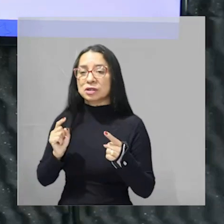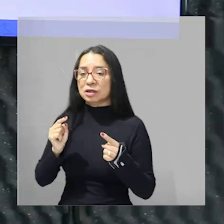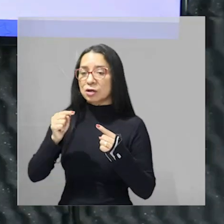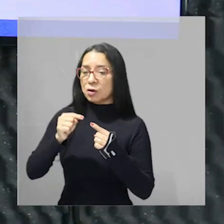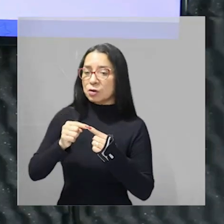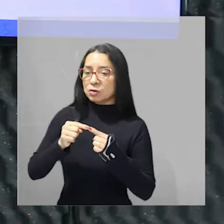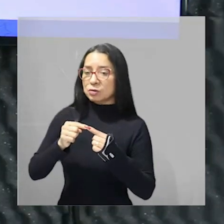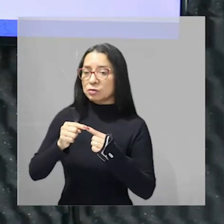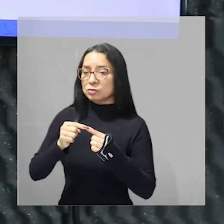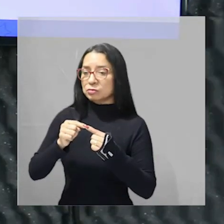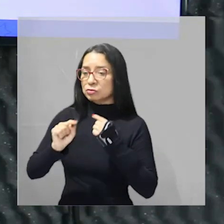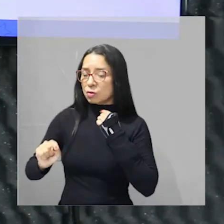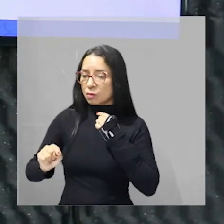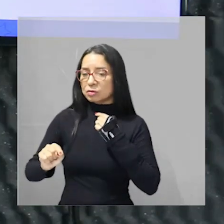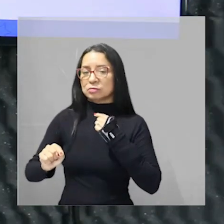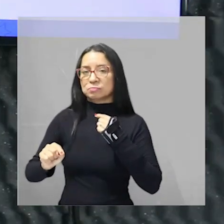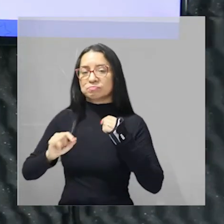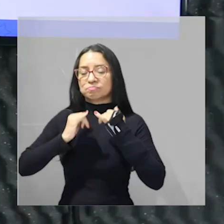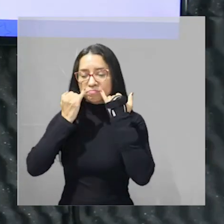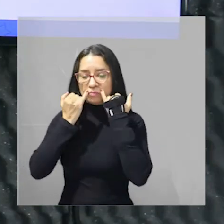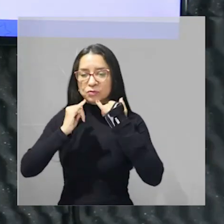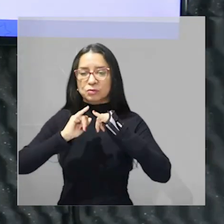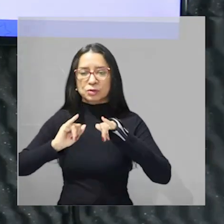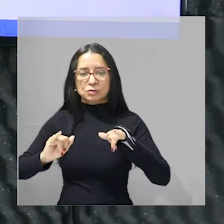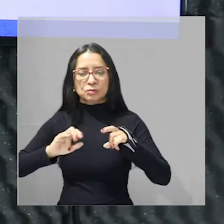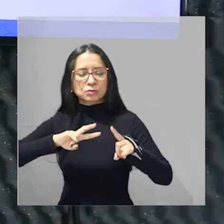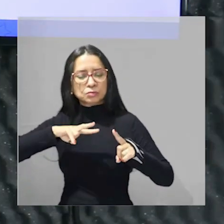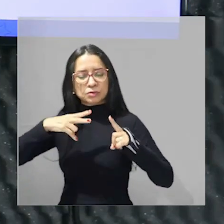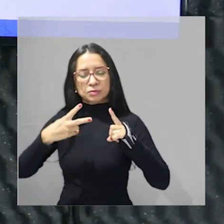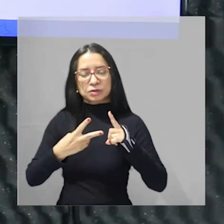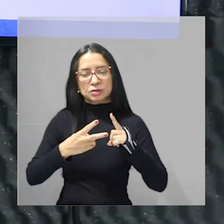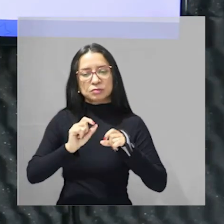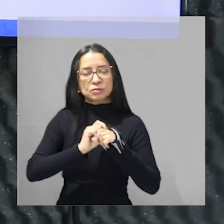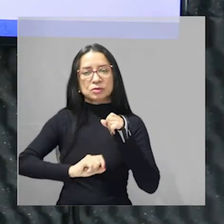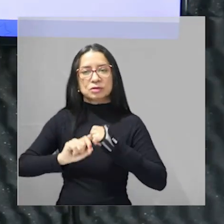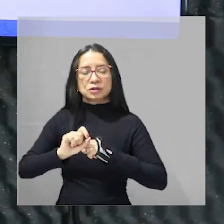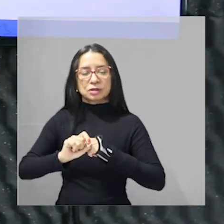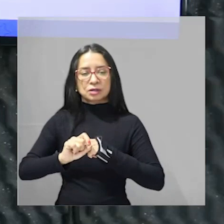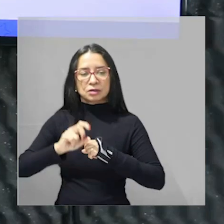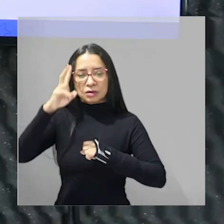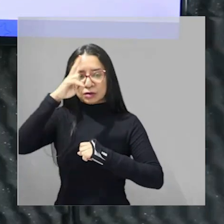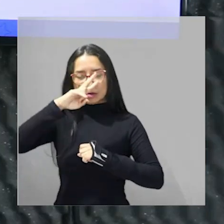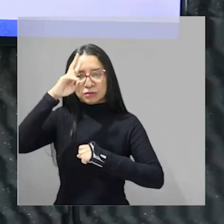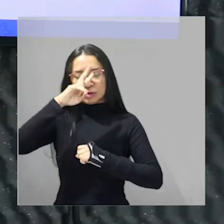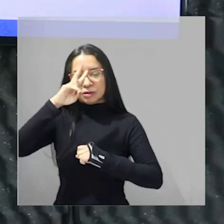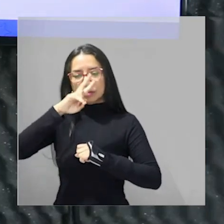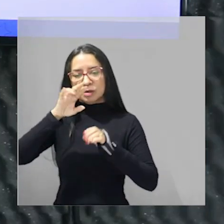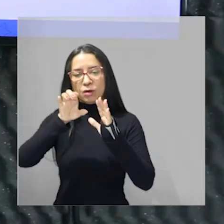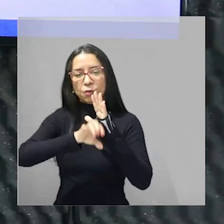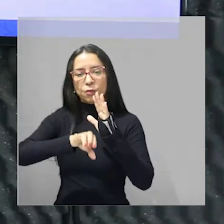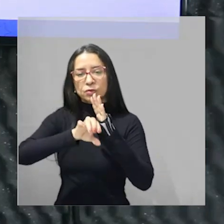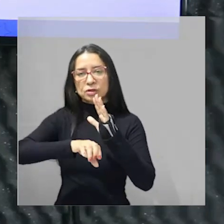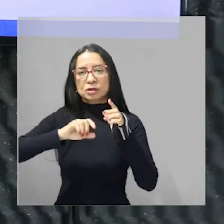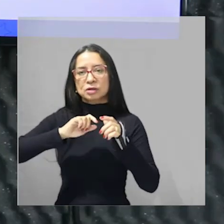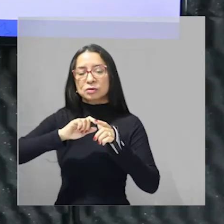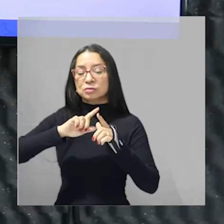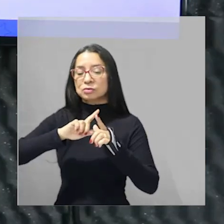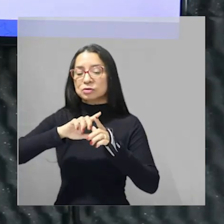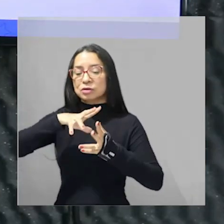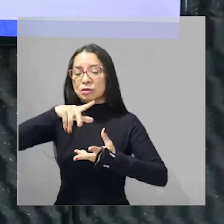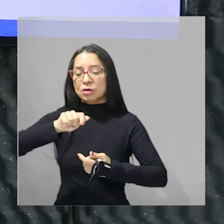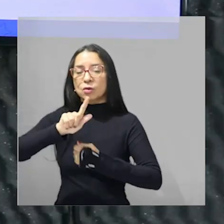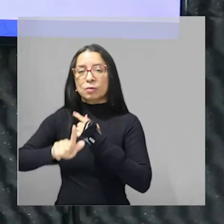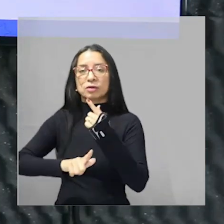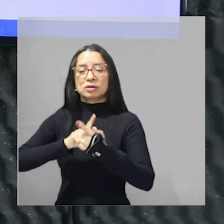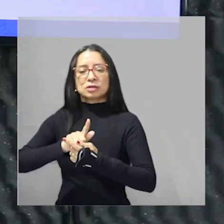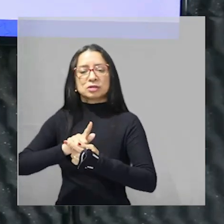informações, galera? Choque de perspectivas? Sim ou não, galera? O que é? Vamos lá, vamos lembrar aí o conceito de globalização em sua forma